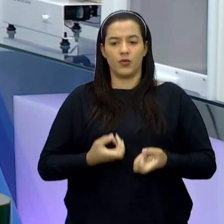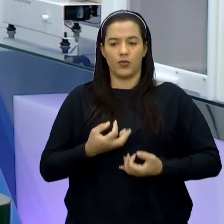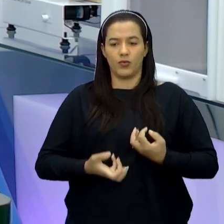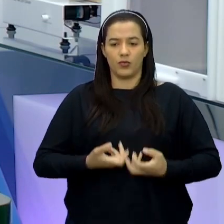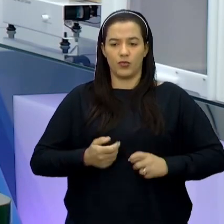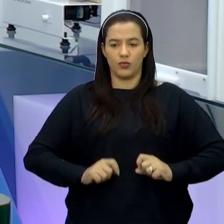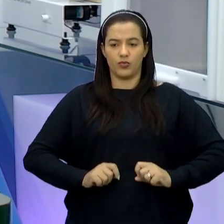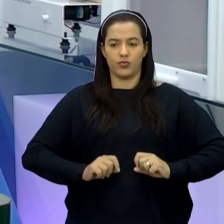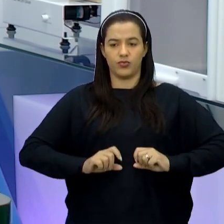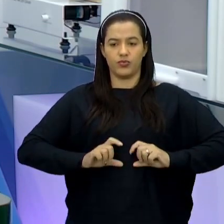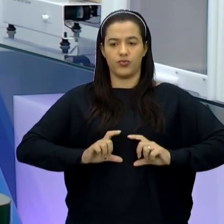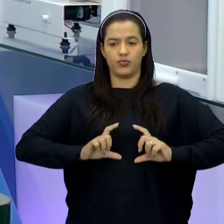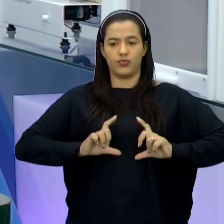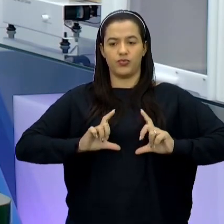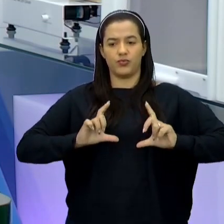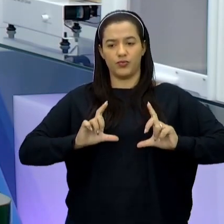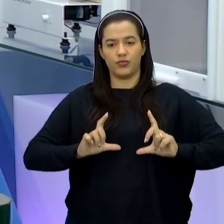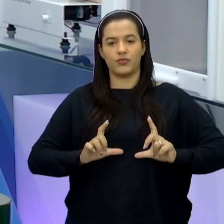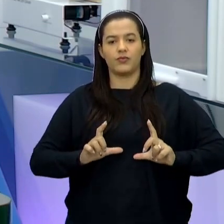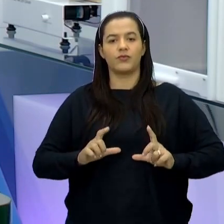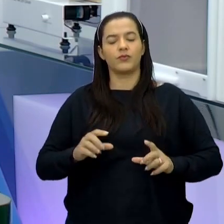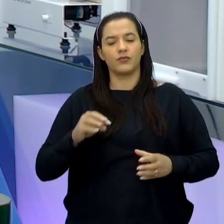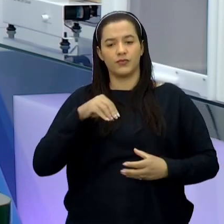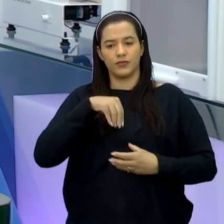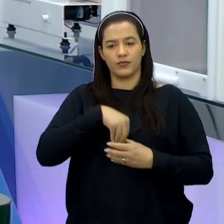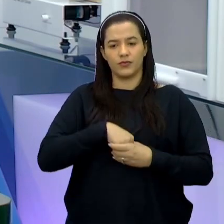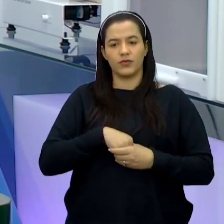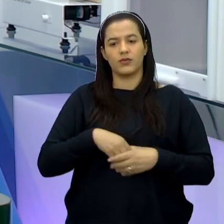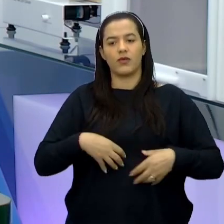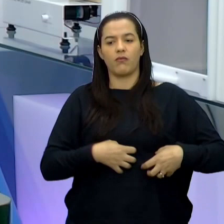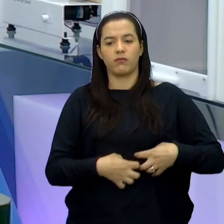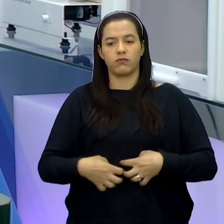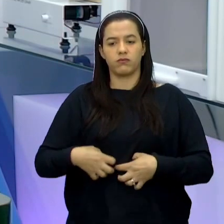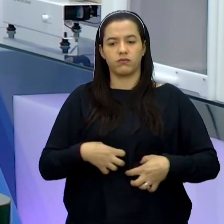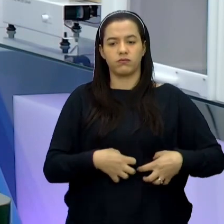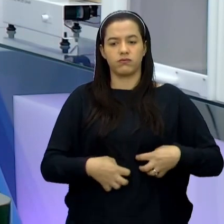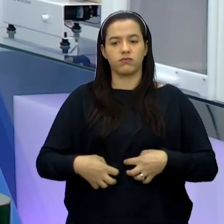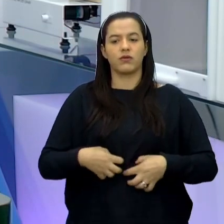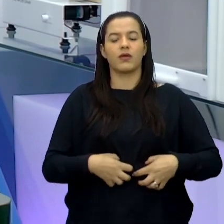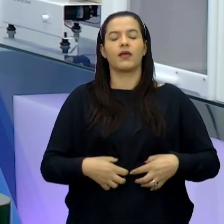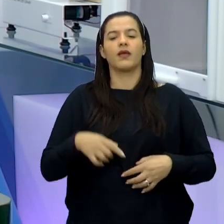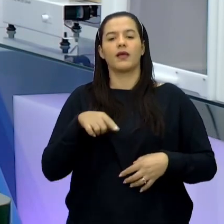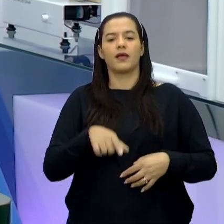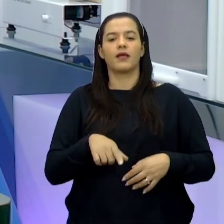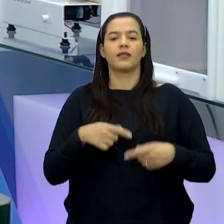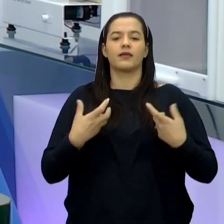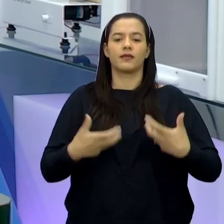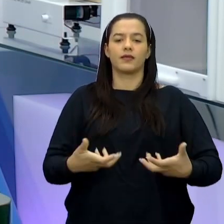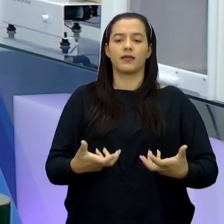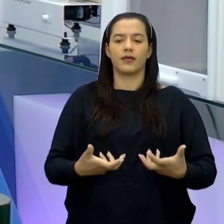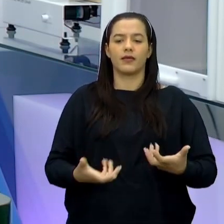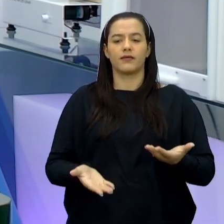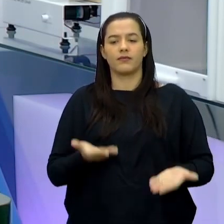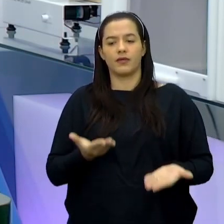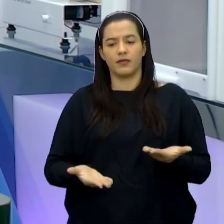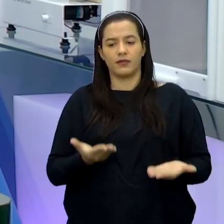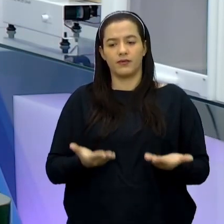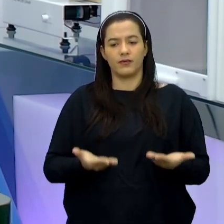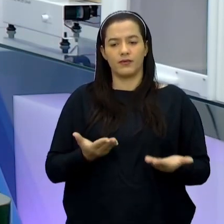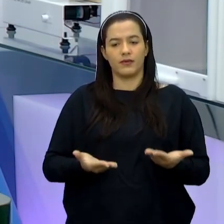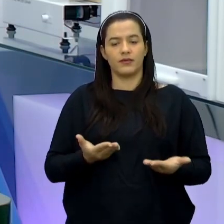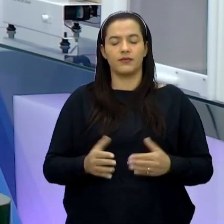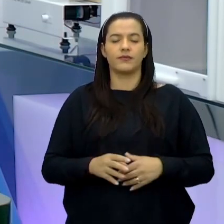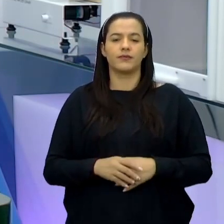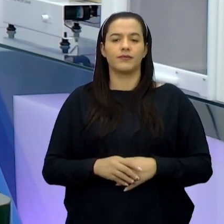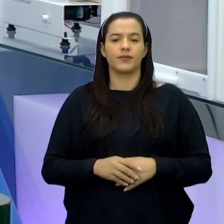ácido, a nossa mucosa do estômago, ela está preparada para aquela quantidade de ácido.